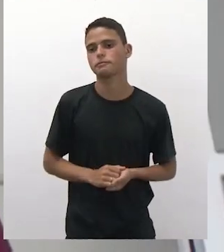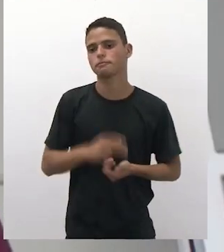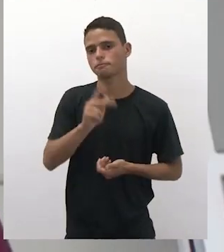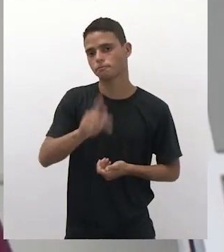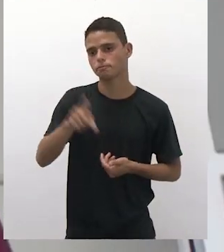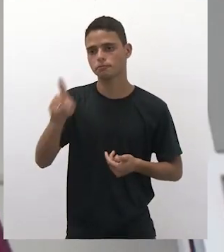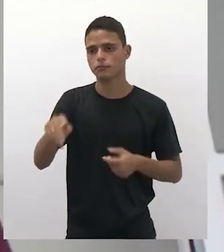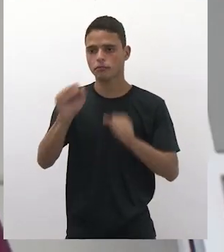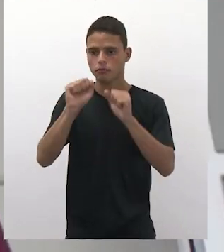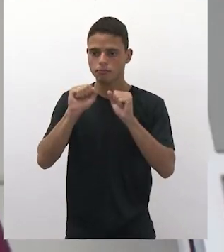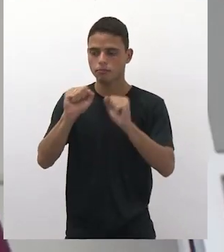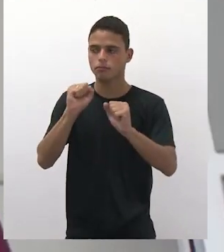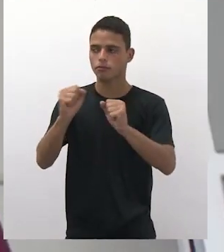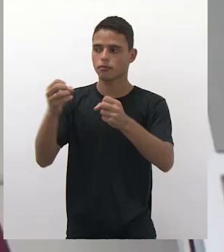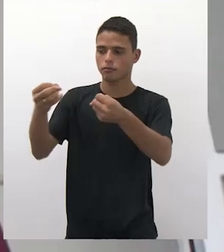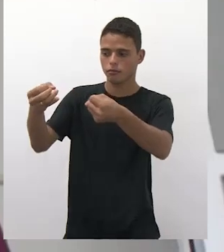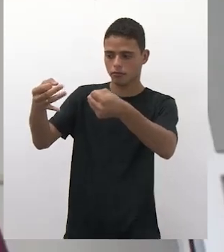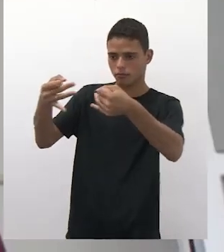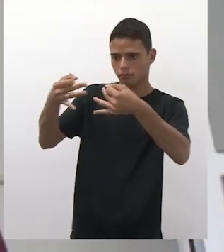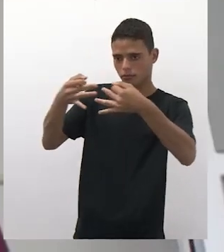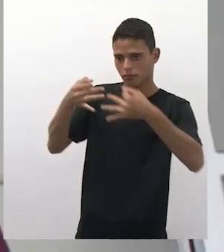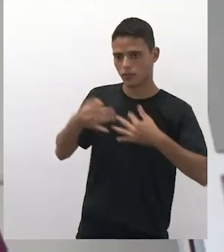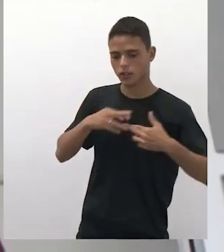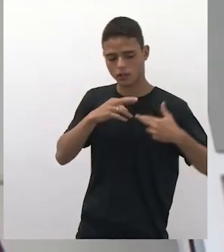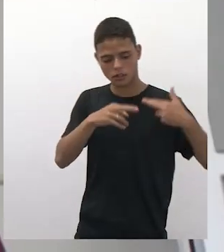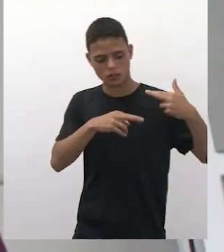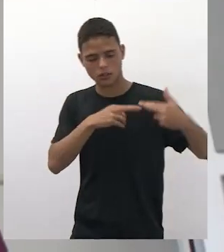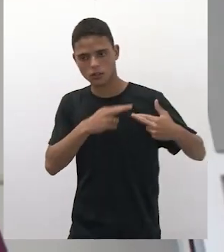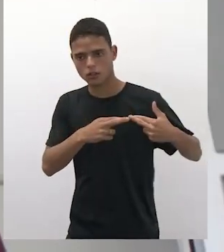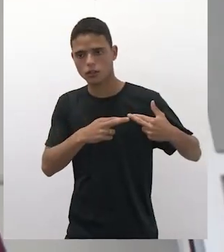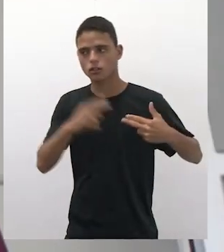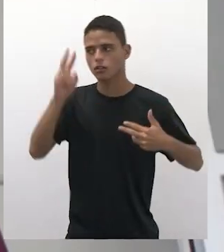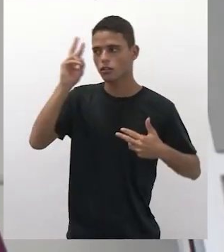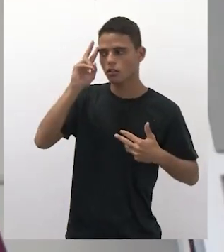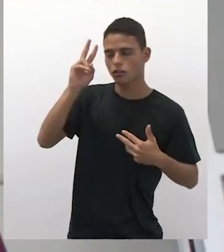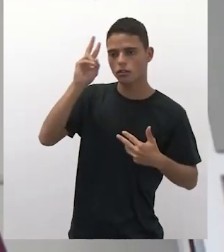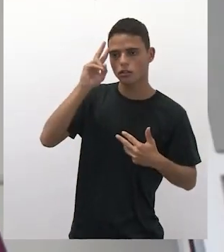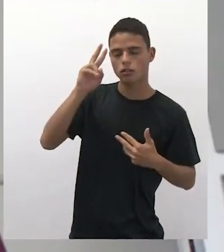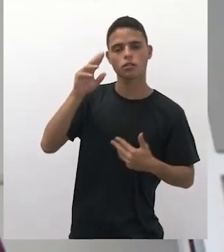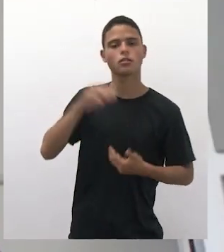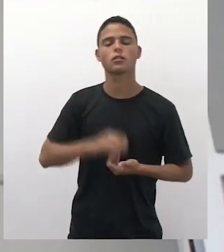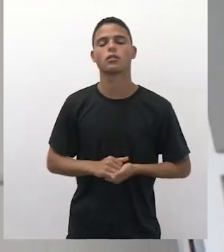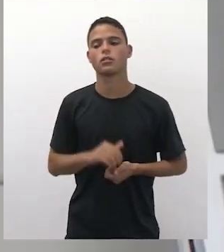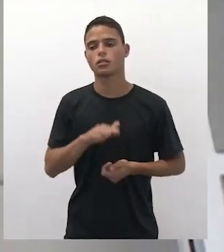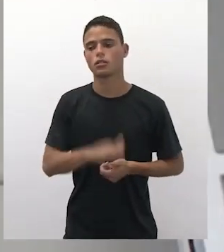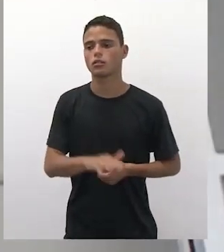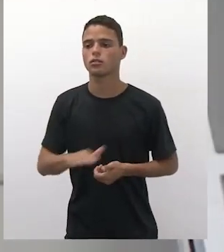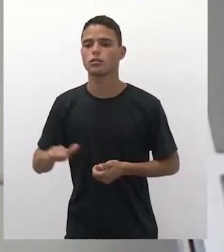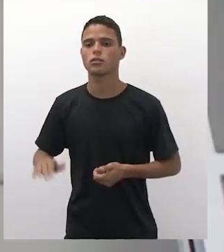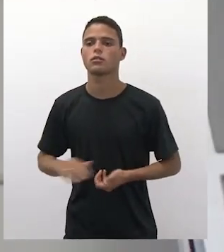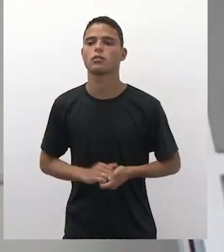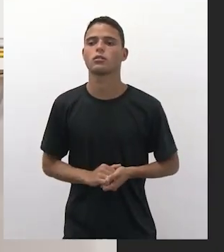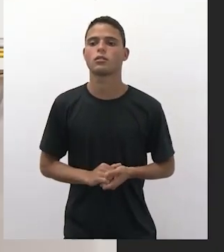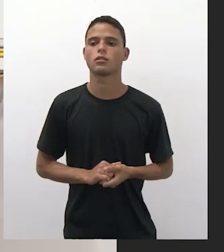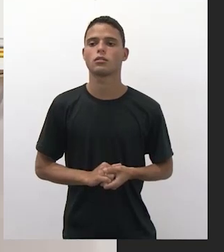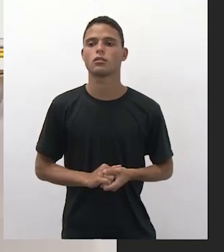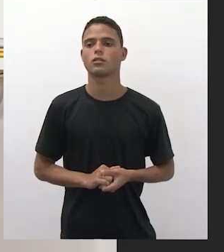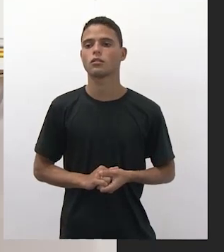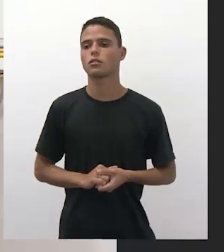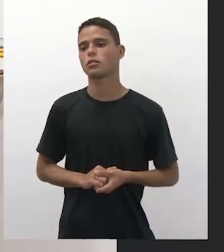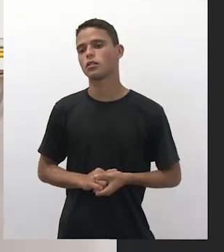pode contar um pouco para nós sobre essa relação sua com os objetos, com a memória, com a sua infância? Ah, sim,